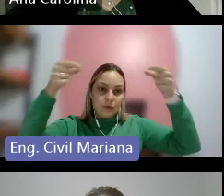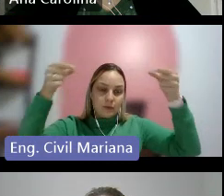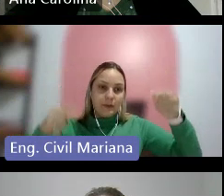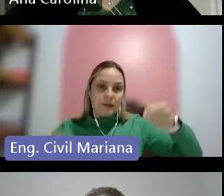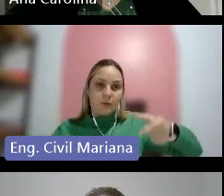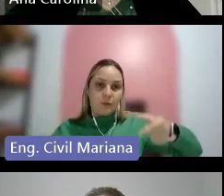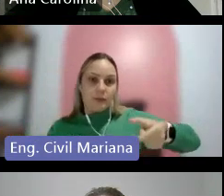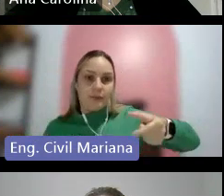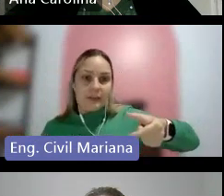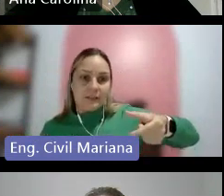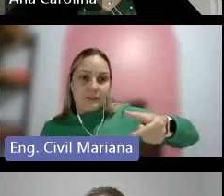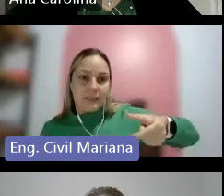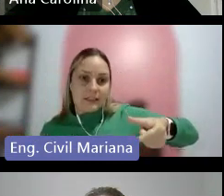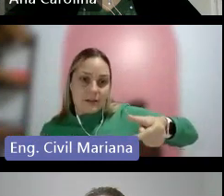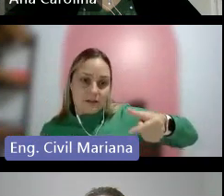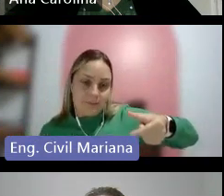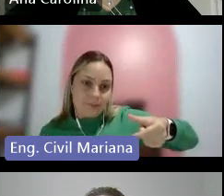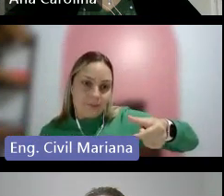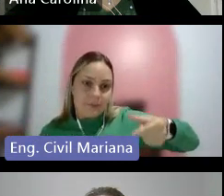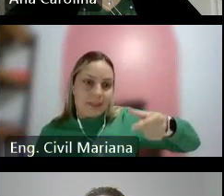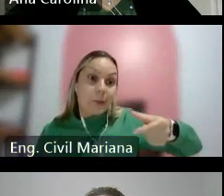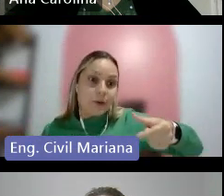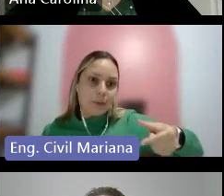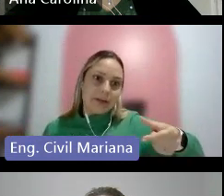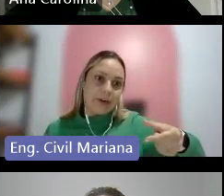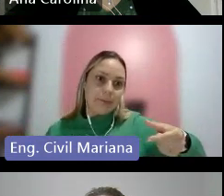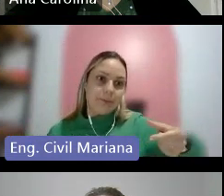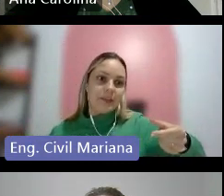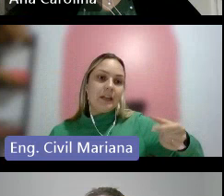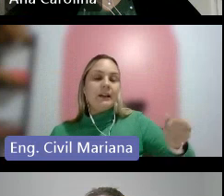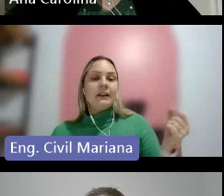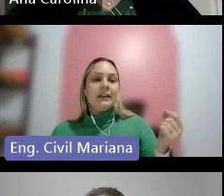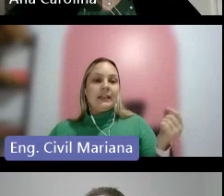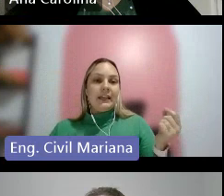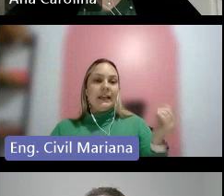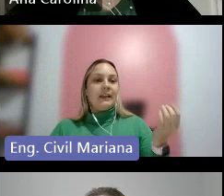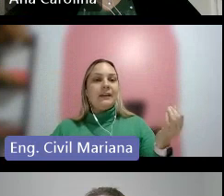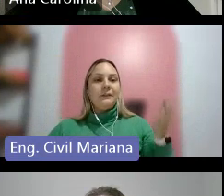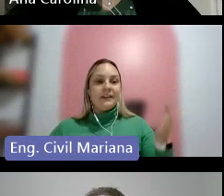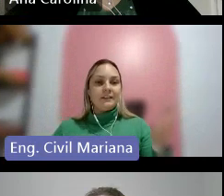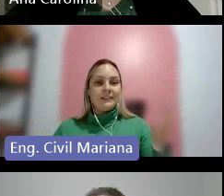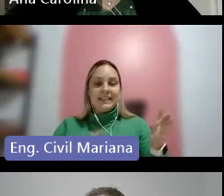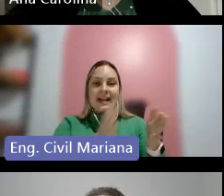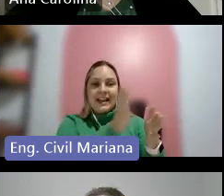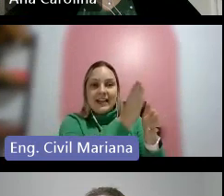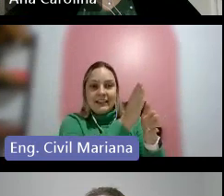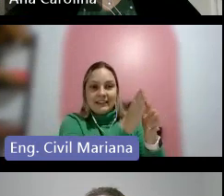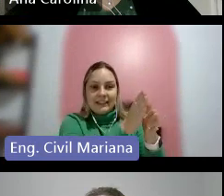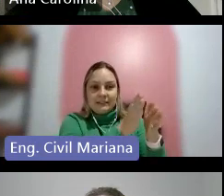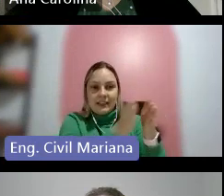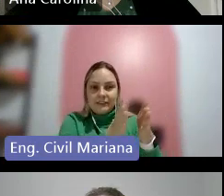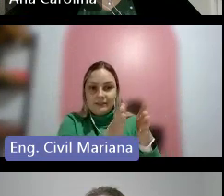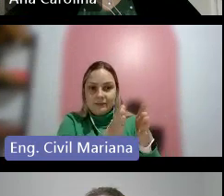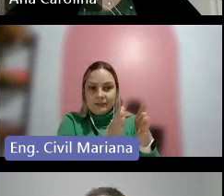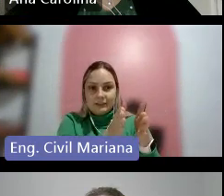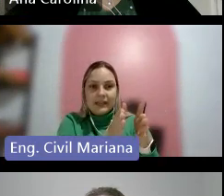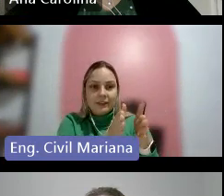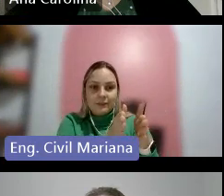na cobertura, porque na cobertura o fresto era assim, ó, era muito maior. E o que acontecia? A calha,